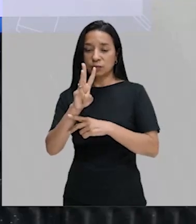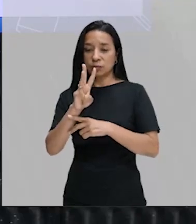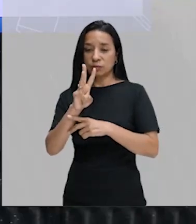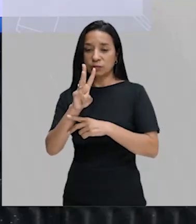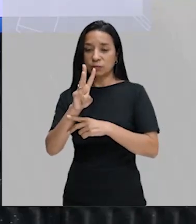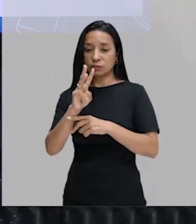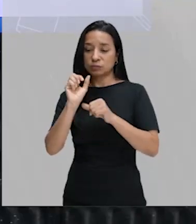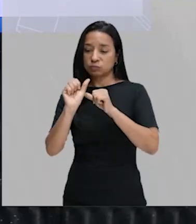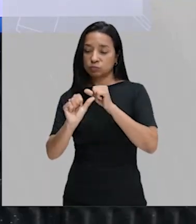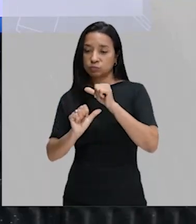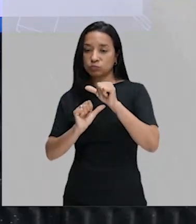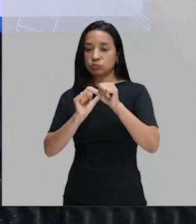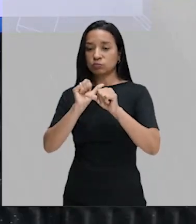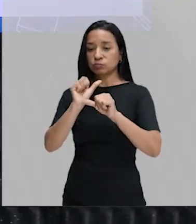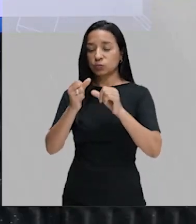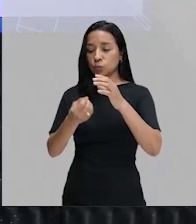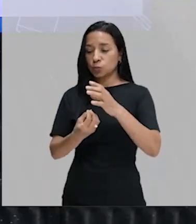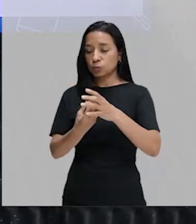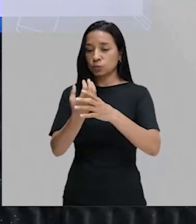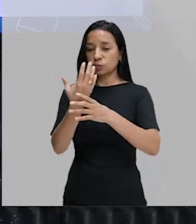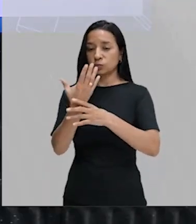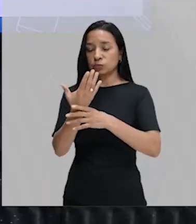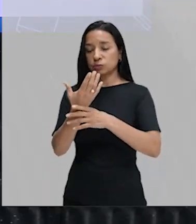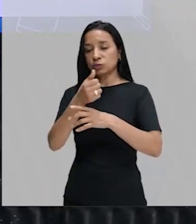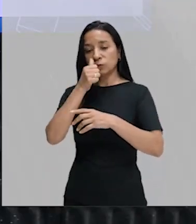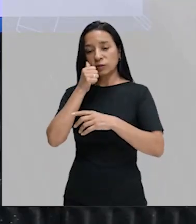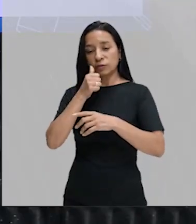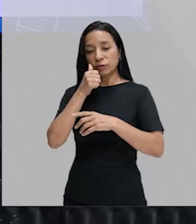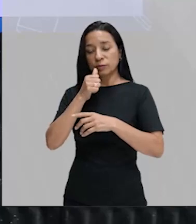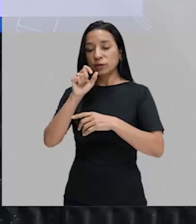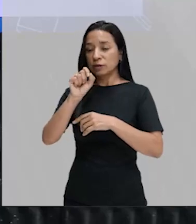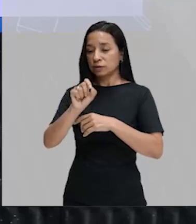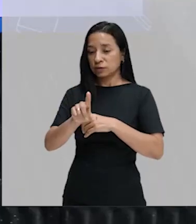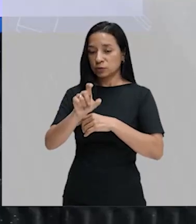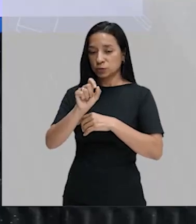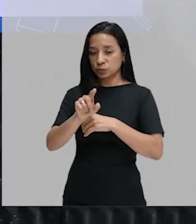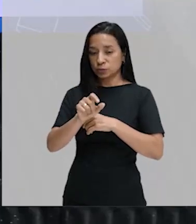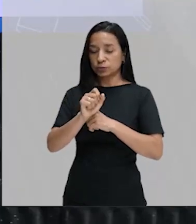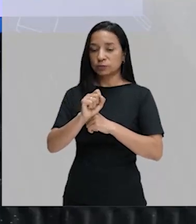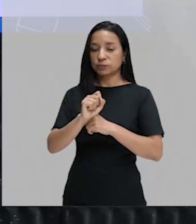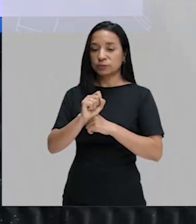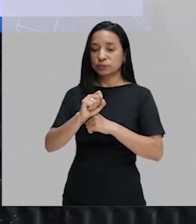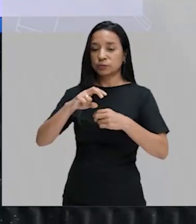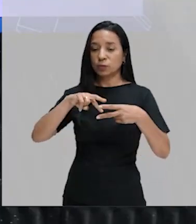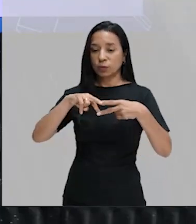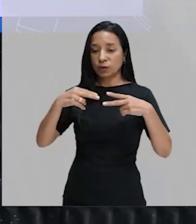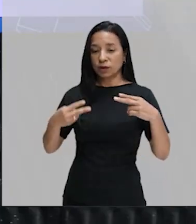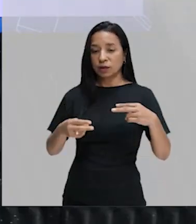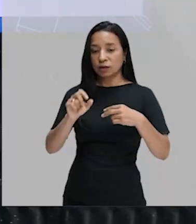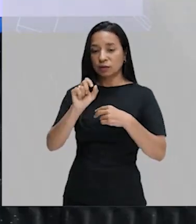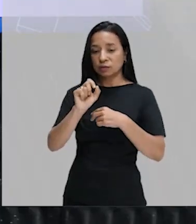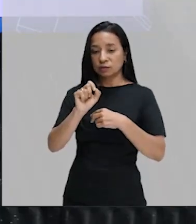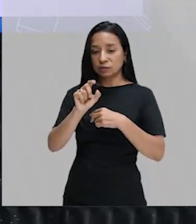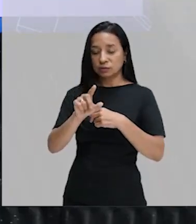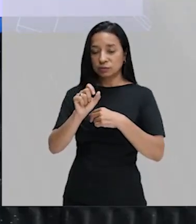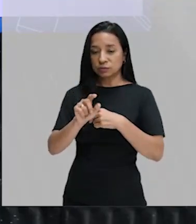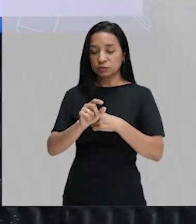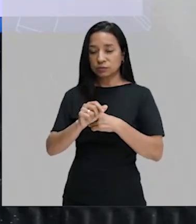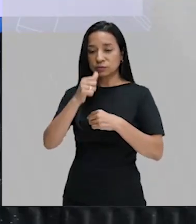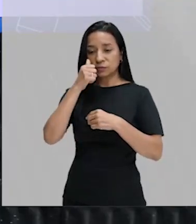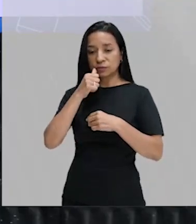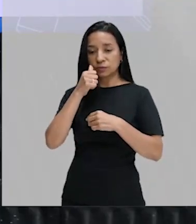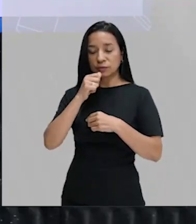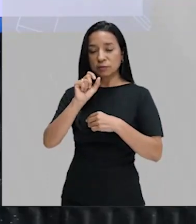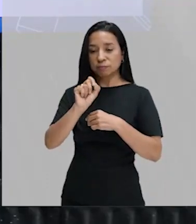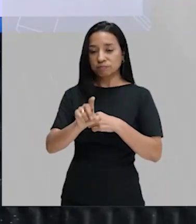fêmea, ZW. E vai ser azul, porque o A é de azul, o alelo, ok? Então, uma fêmea